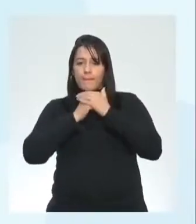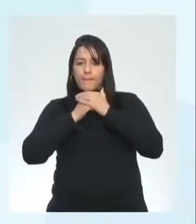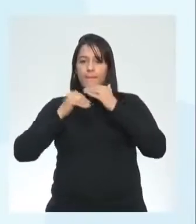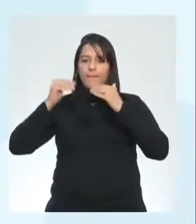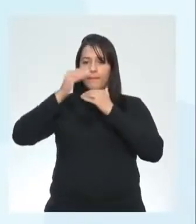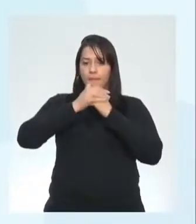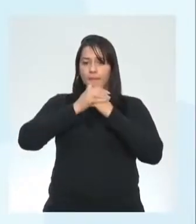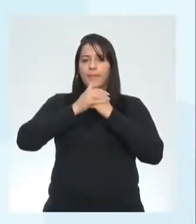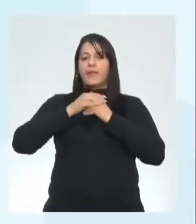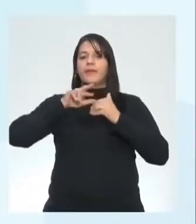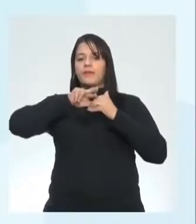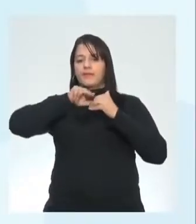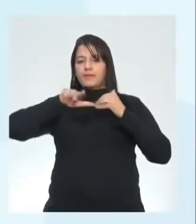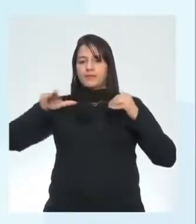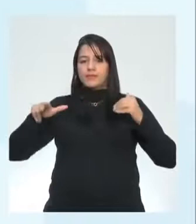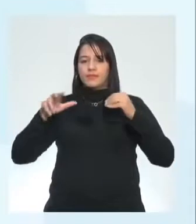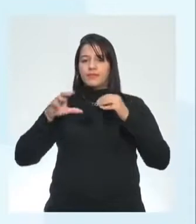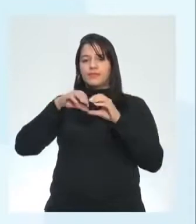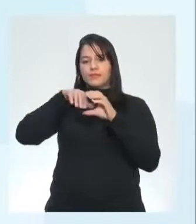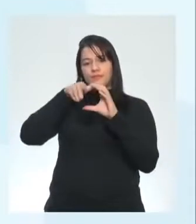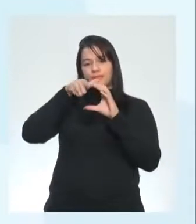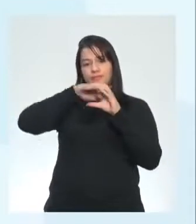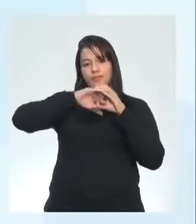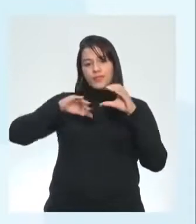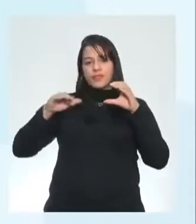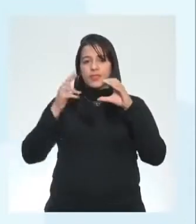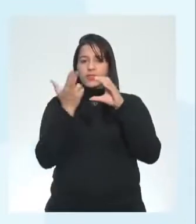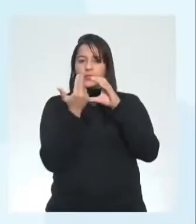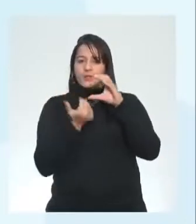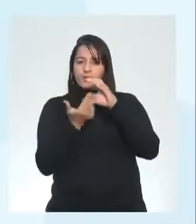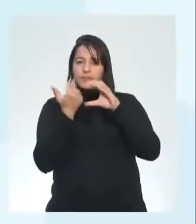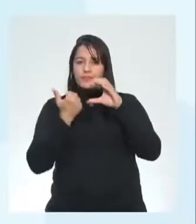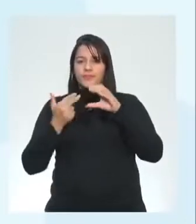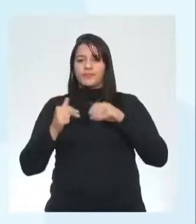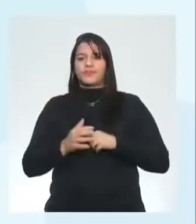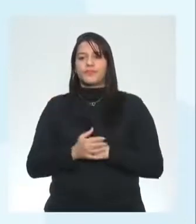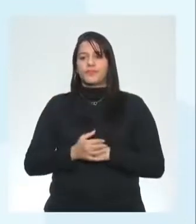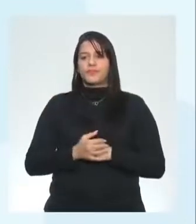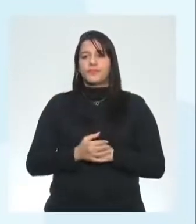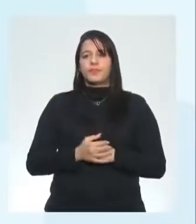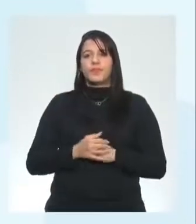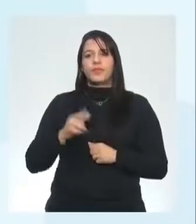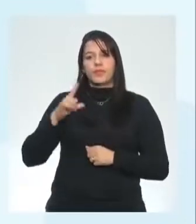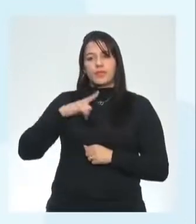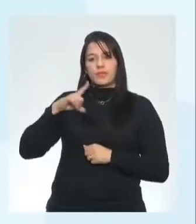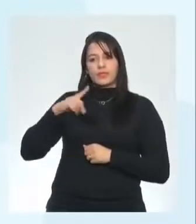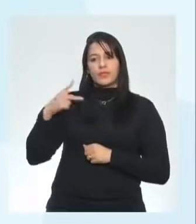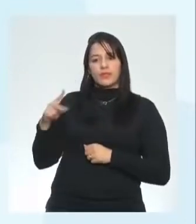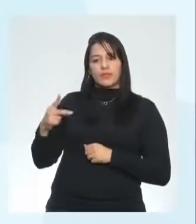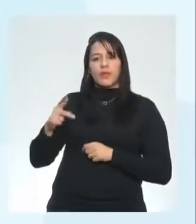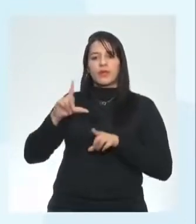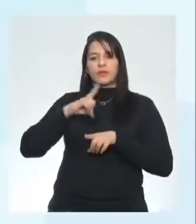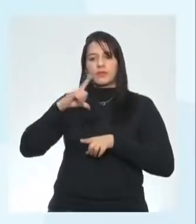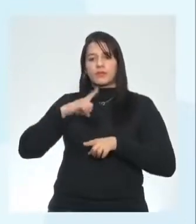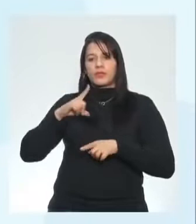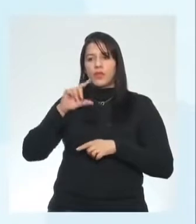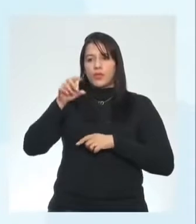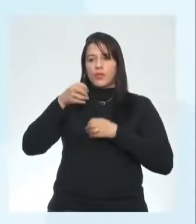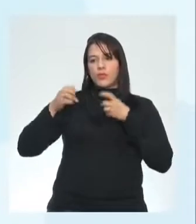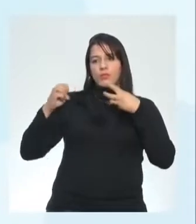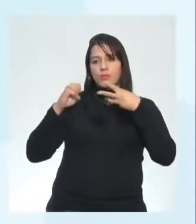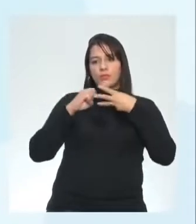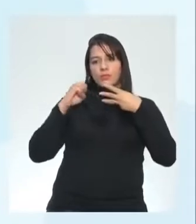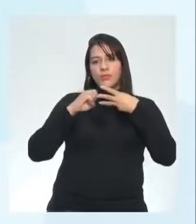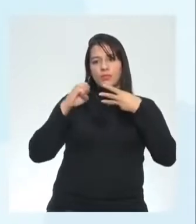aí ele vai ter, então, essa formação da imagem aí nas retinas, né? E lá na retina, a gente também tem umas células que são